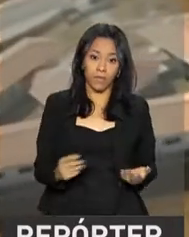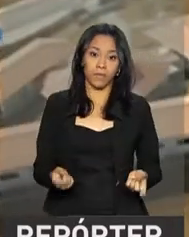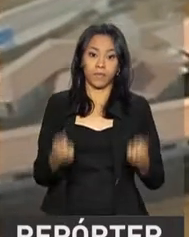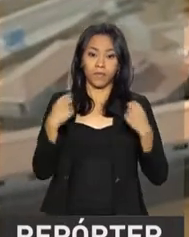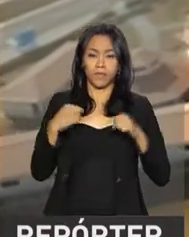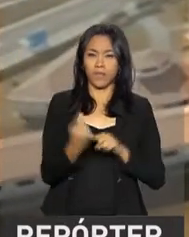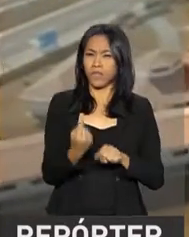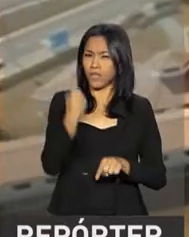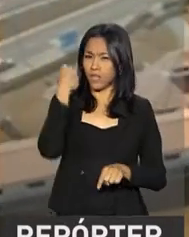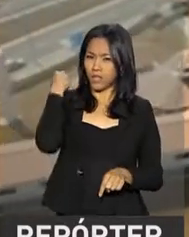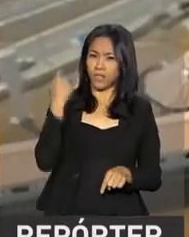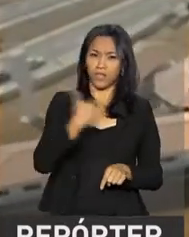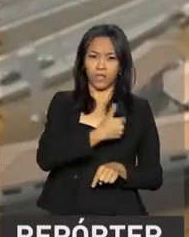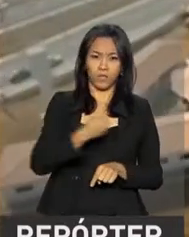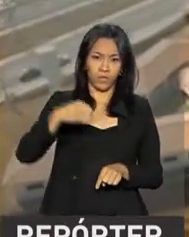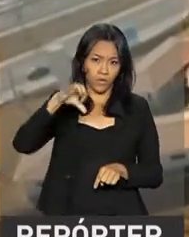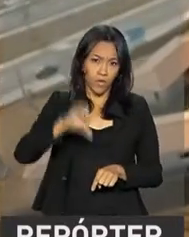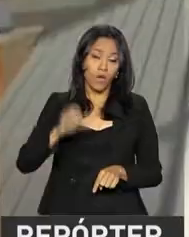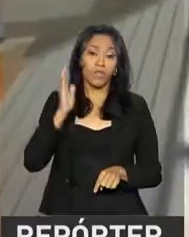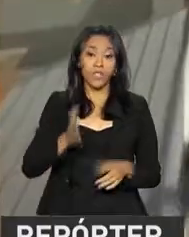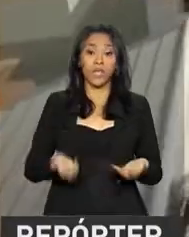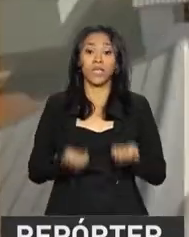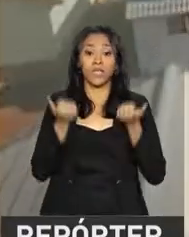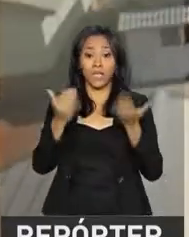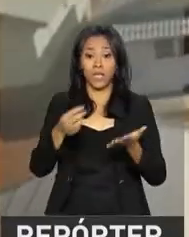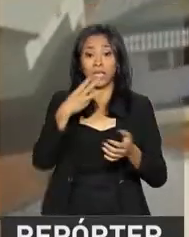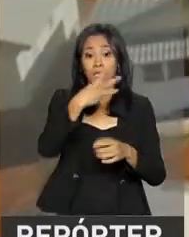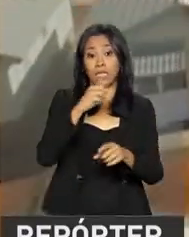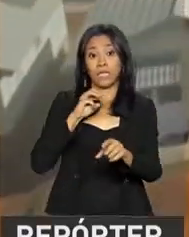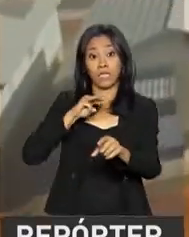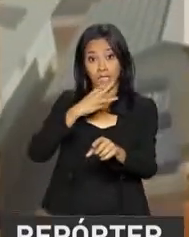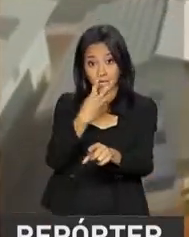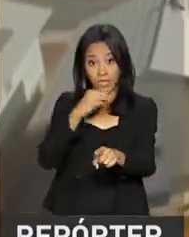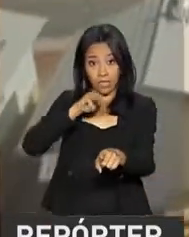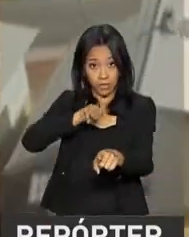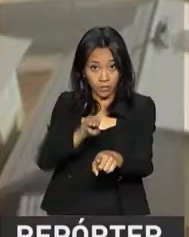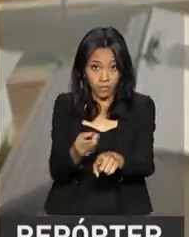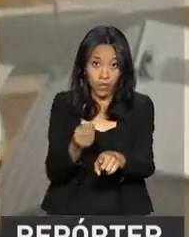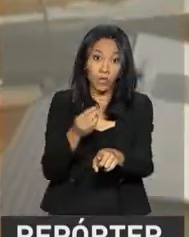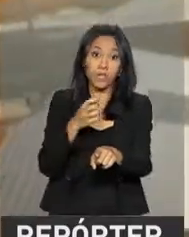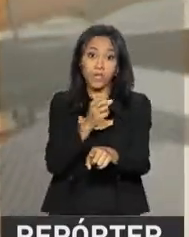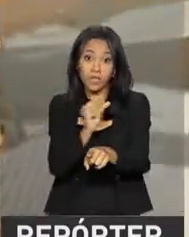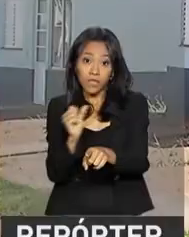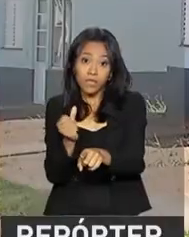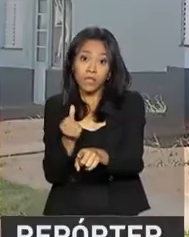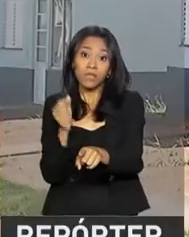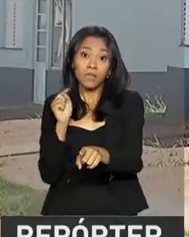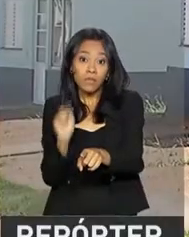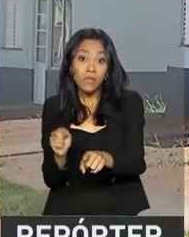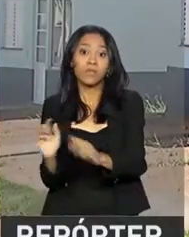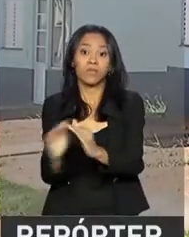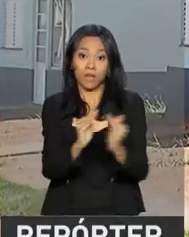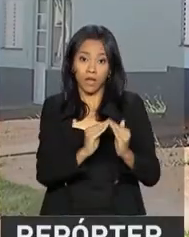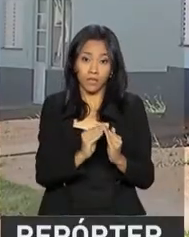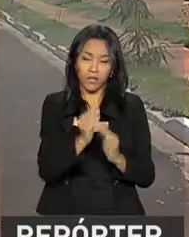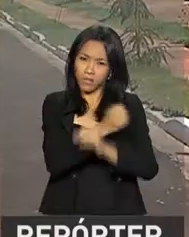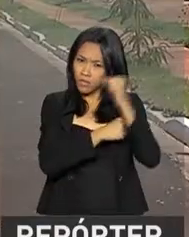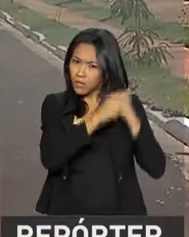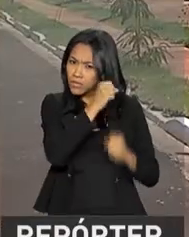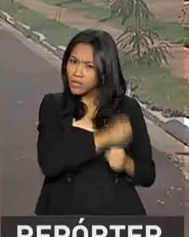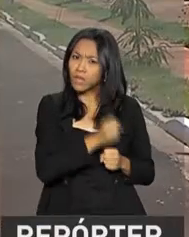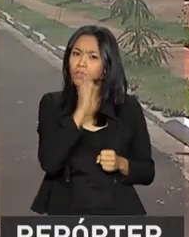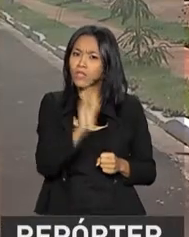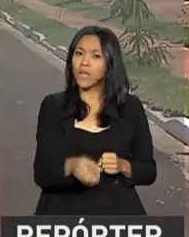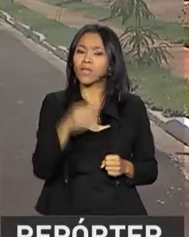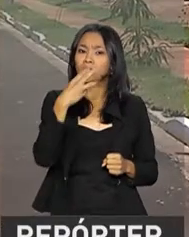2009 já foram entregues mais de três milhões e 600 mil unidades do programa minha casa minha vida só no ano passado foram